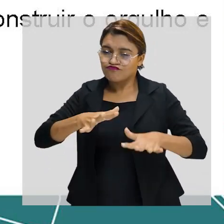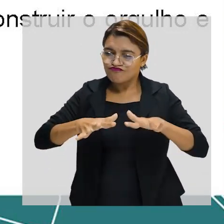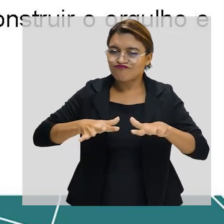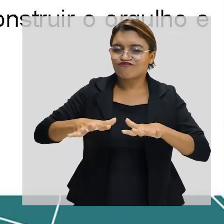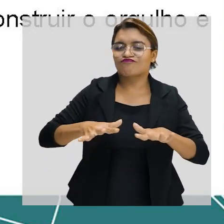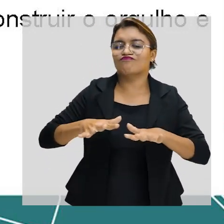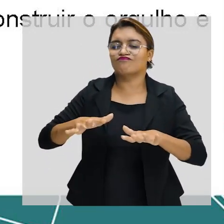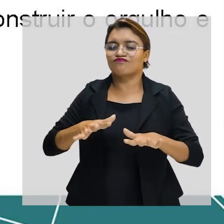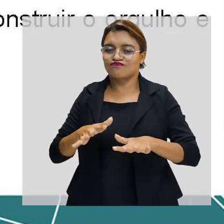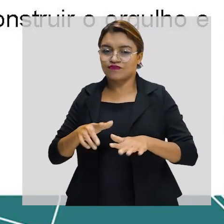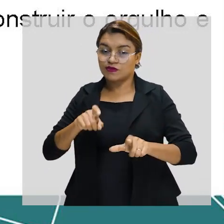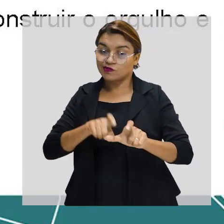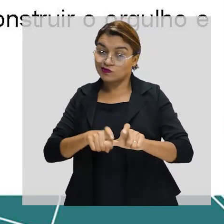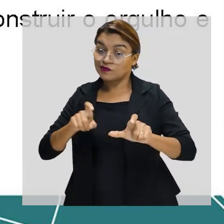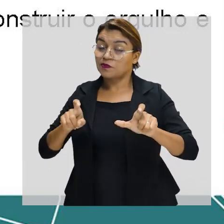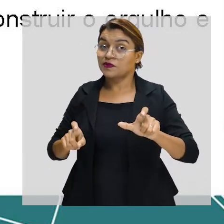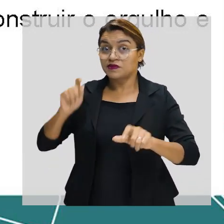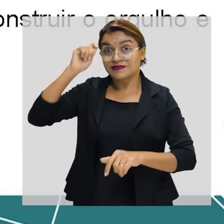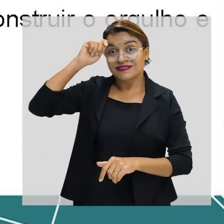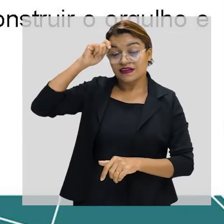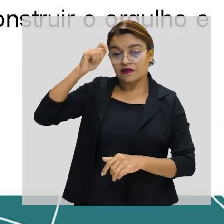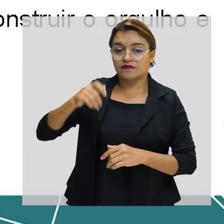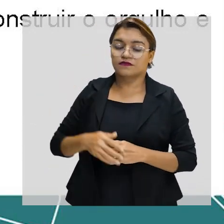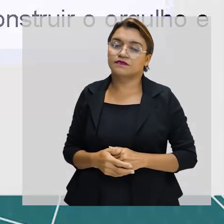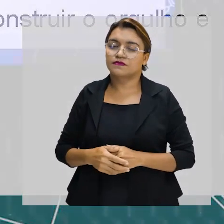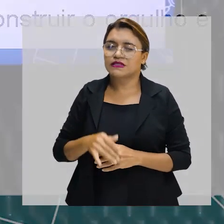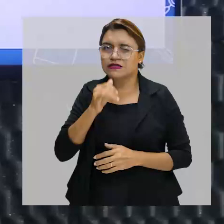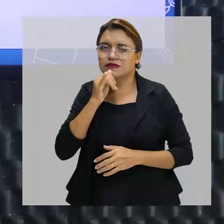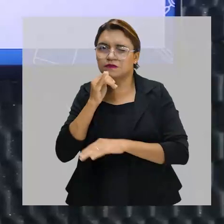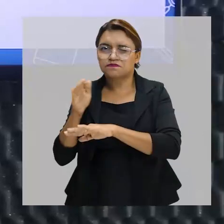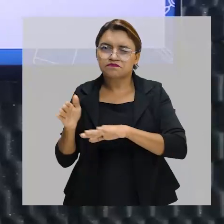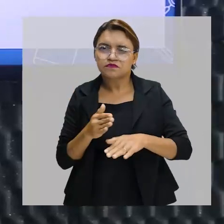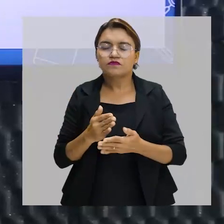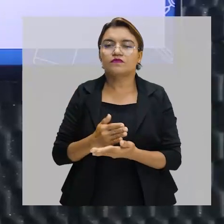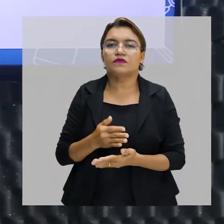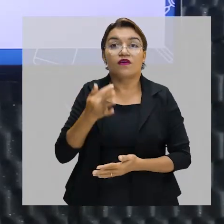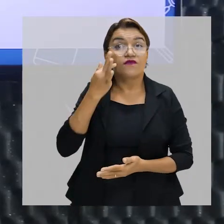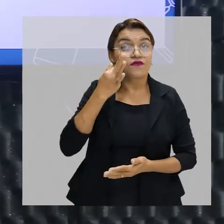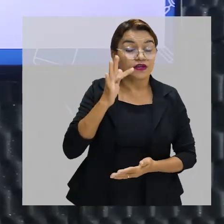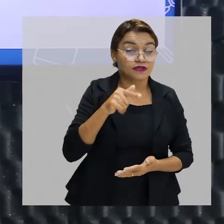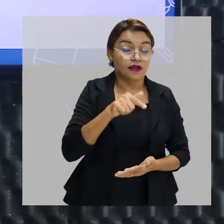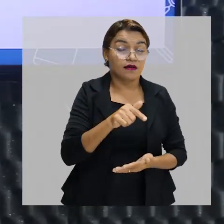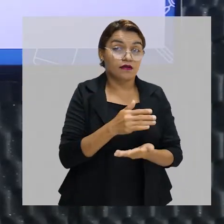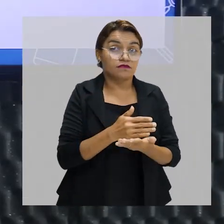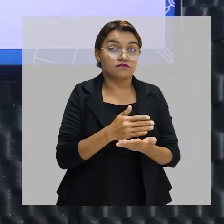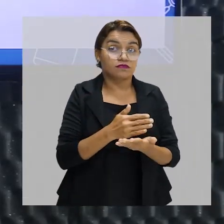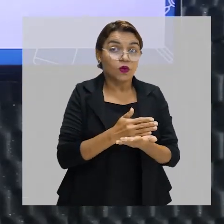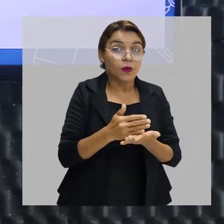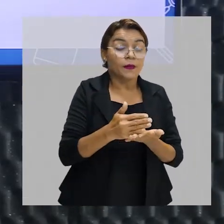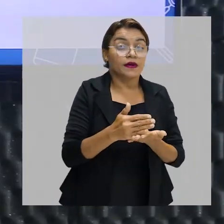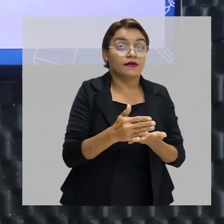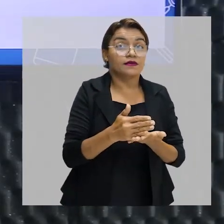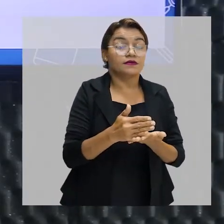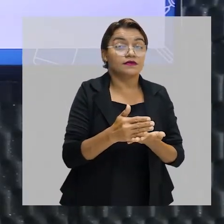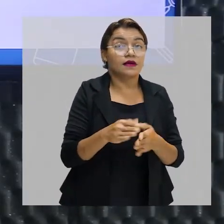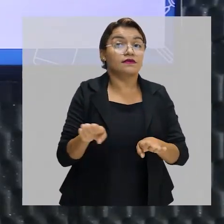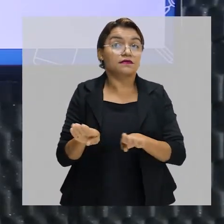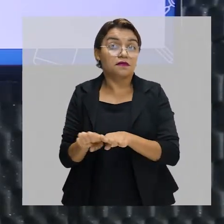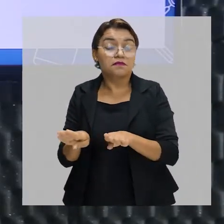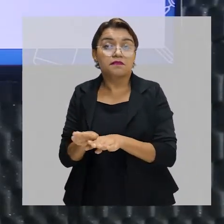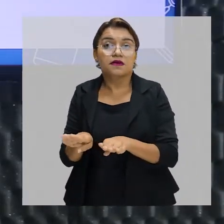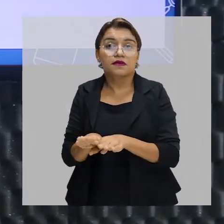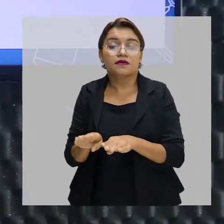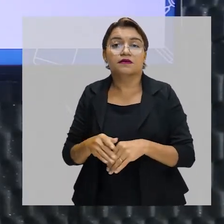África. Então, olha só, começa lá na França, com os afrodescendentes, e também